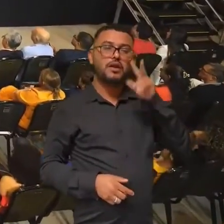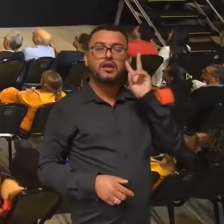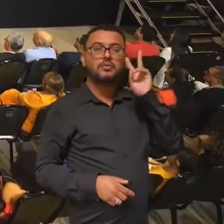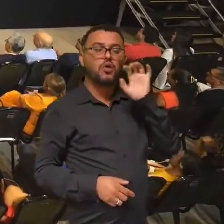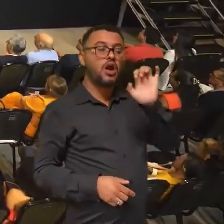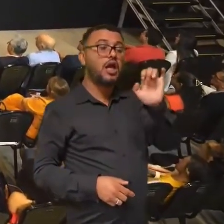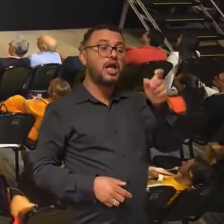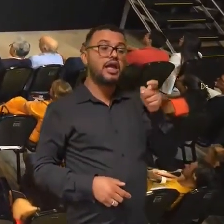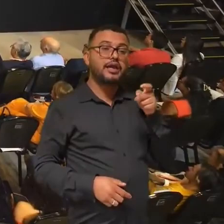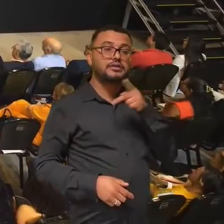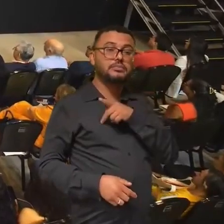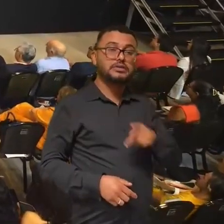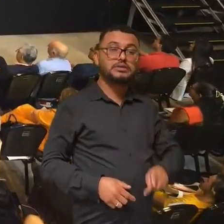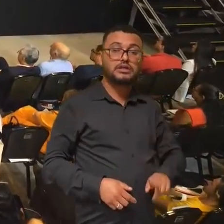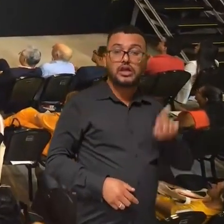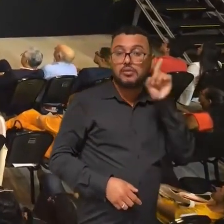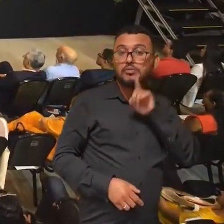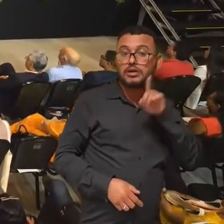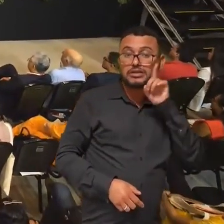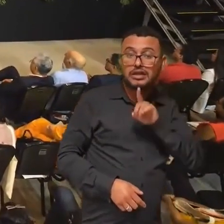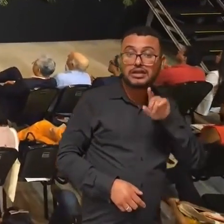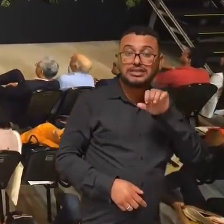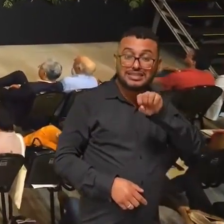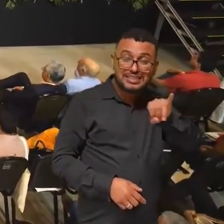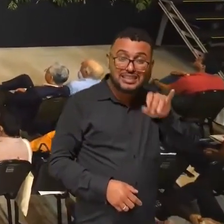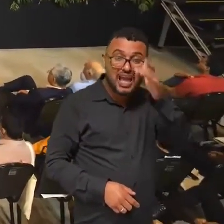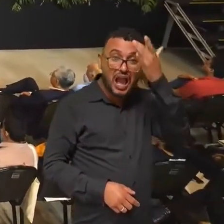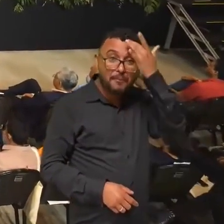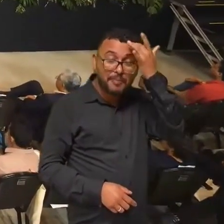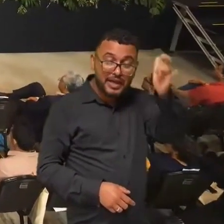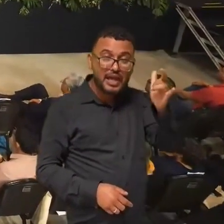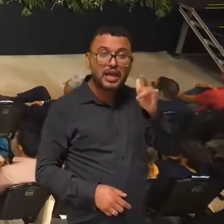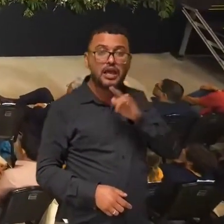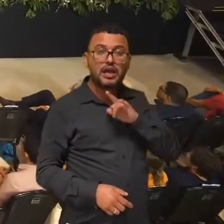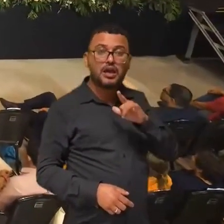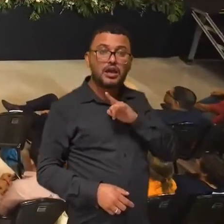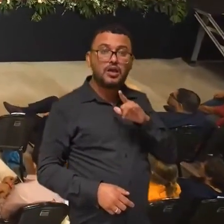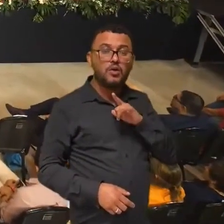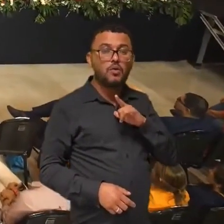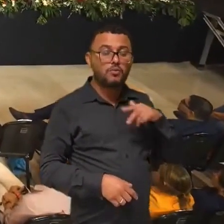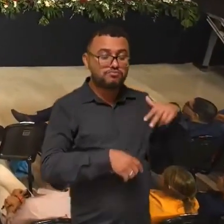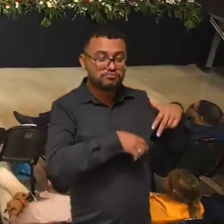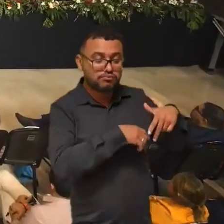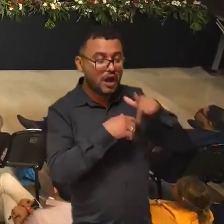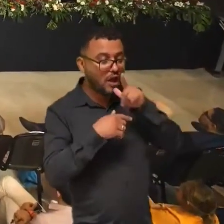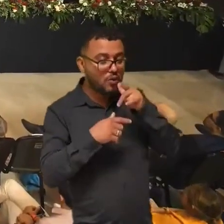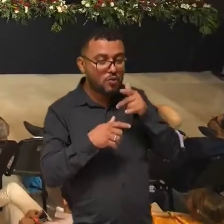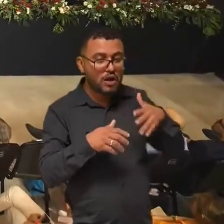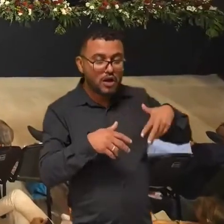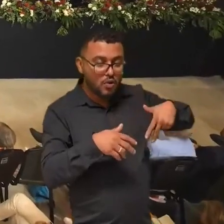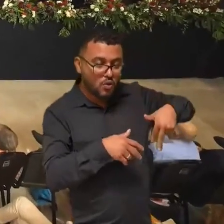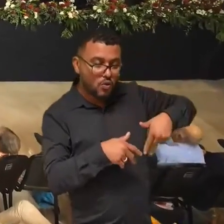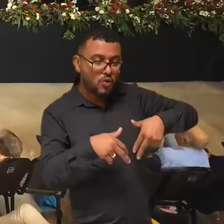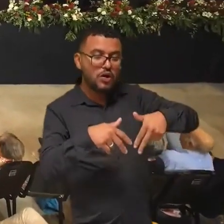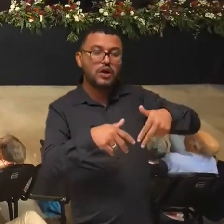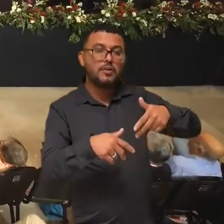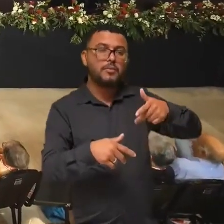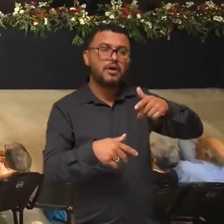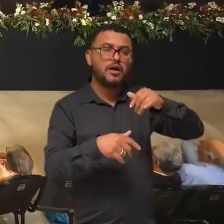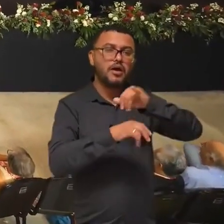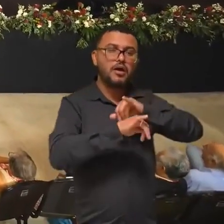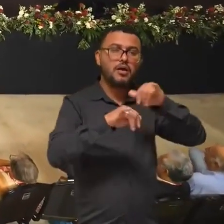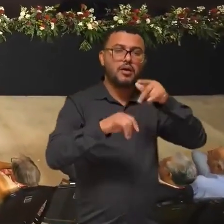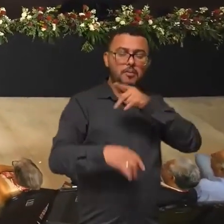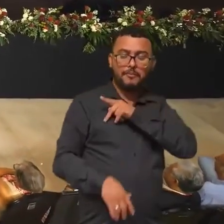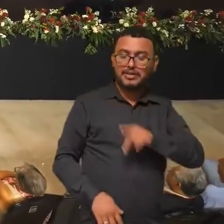eu caminhasse sobre as águas do rio Potomac e atravessasse o rio andando, as manchetes dos jornais do dia seguinte seriam: um presidente não sabe nadar. Então,